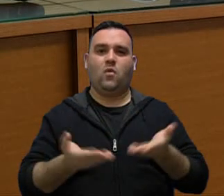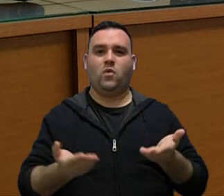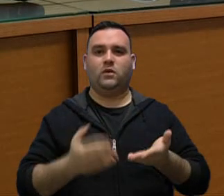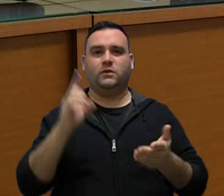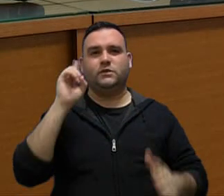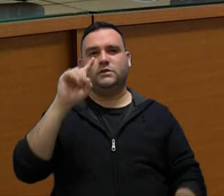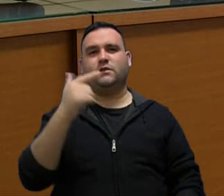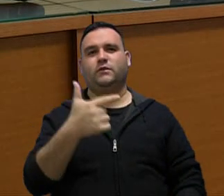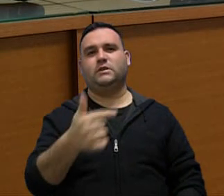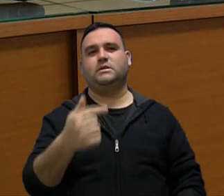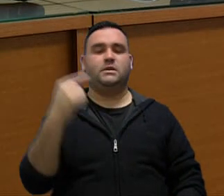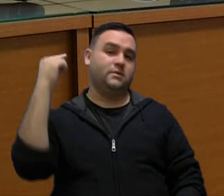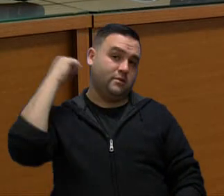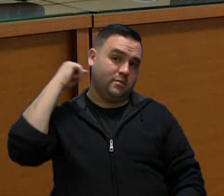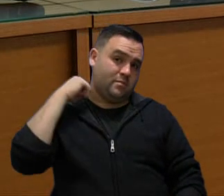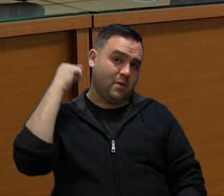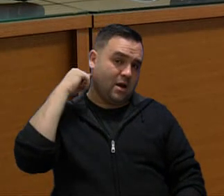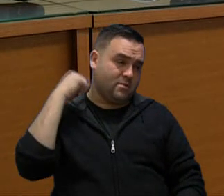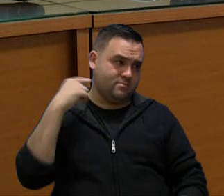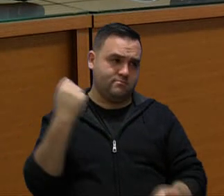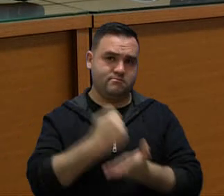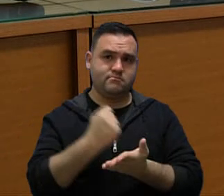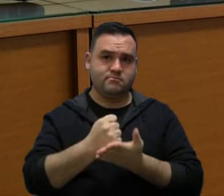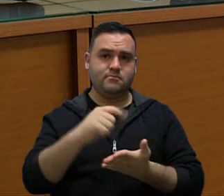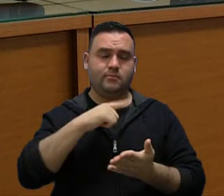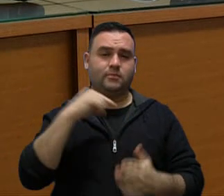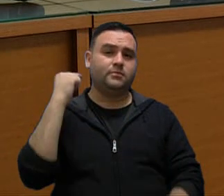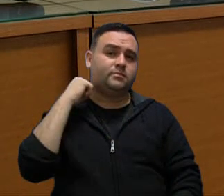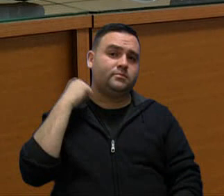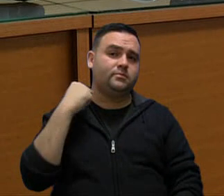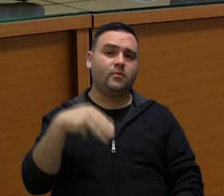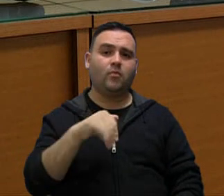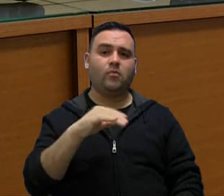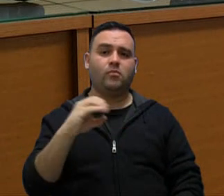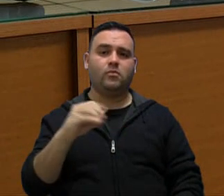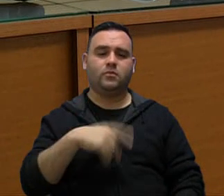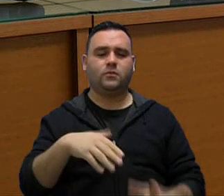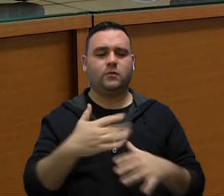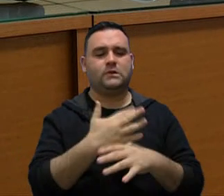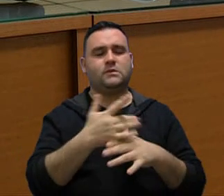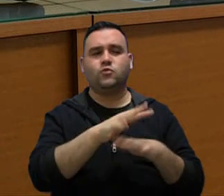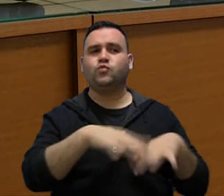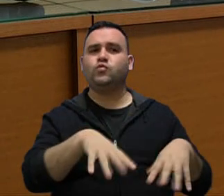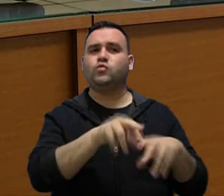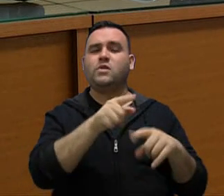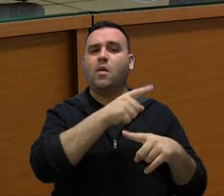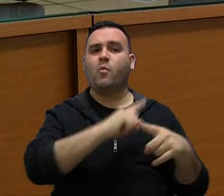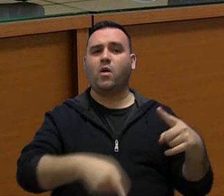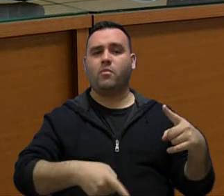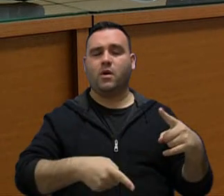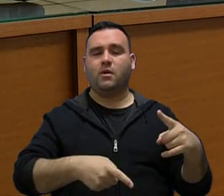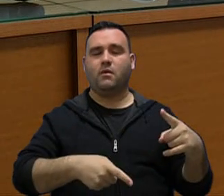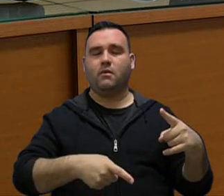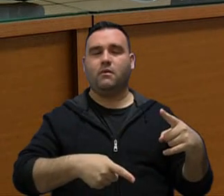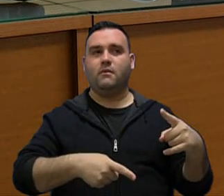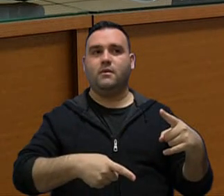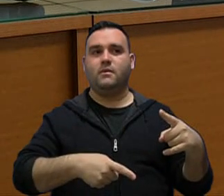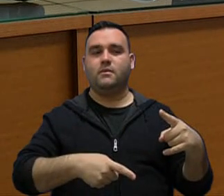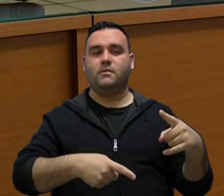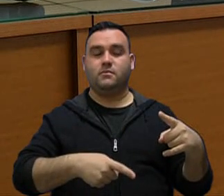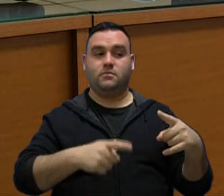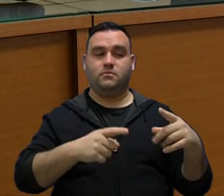no dia 27 de maio sancionada a 27 de maio daquela ajuda para os municípios ela impede a